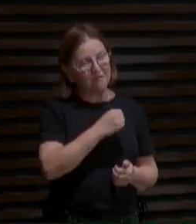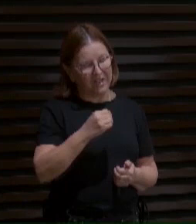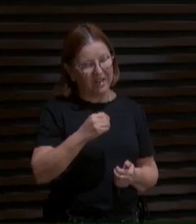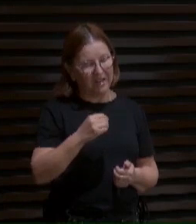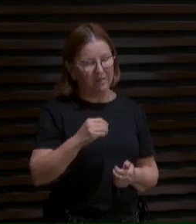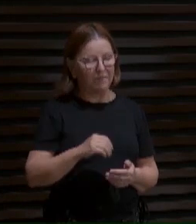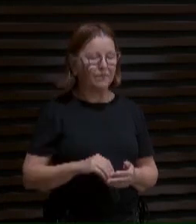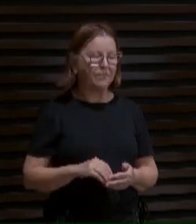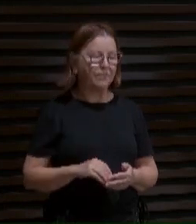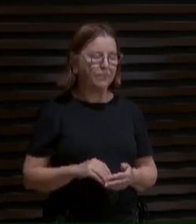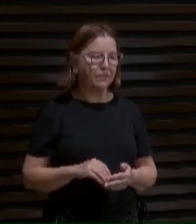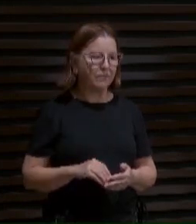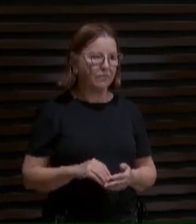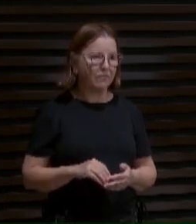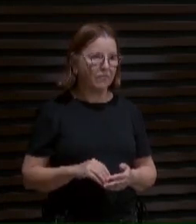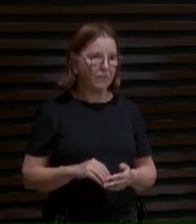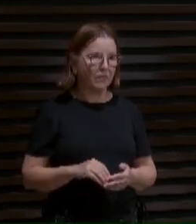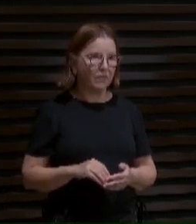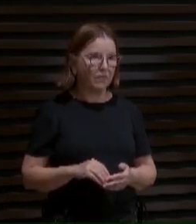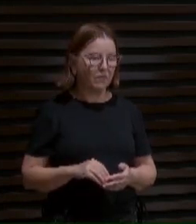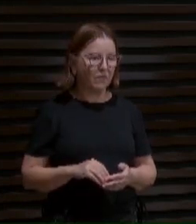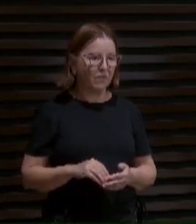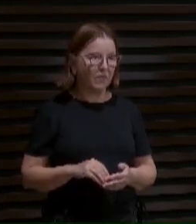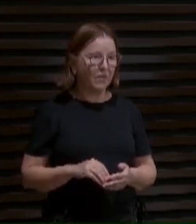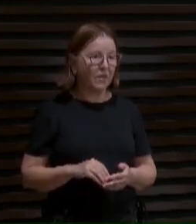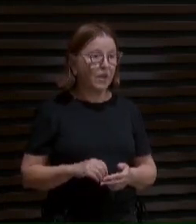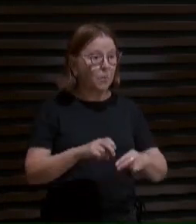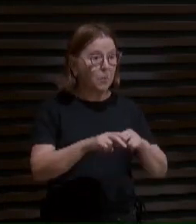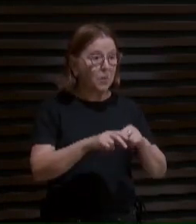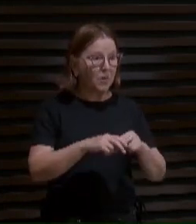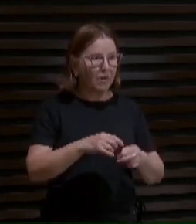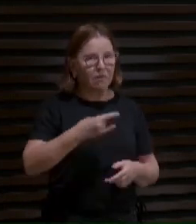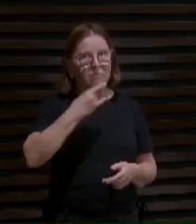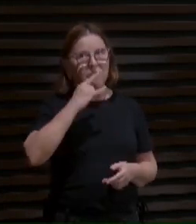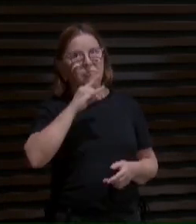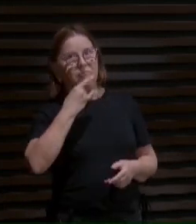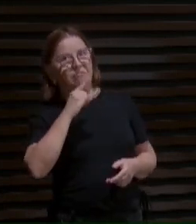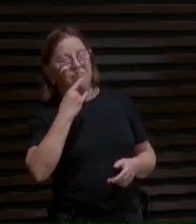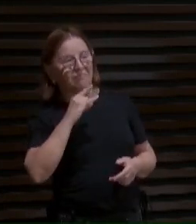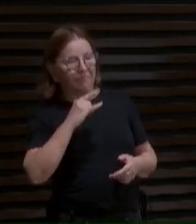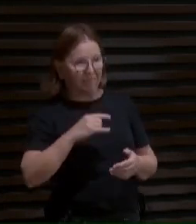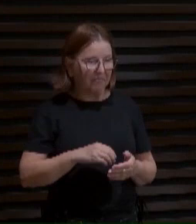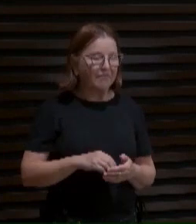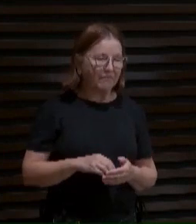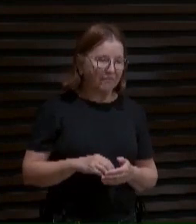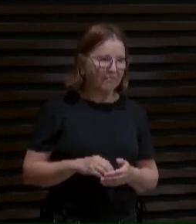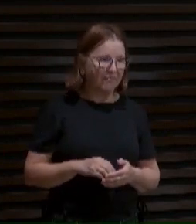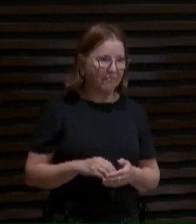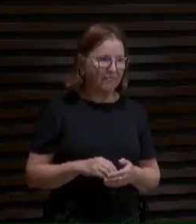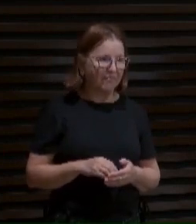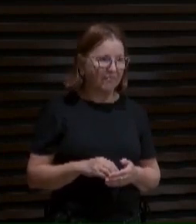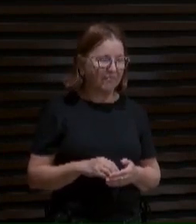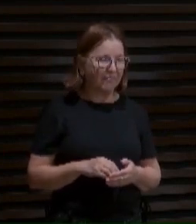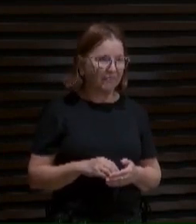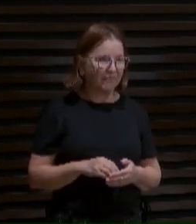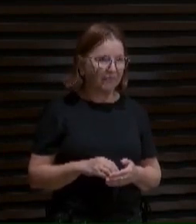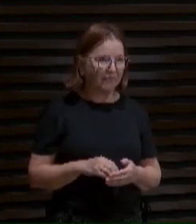filha, gerados na bebida e gerados na